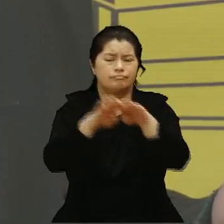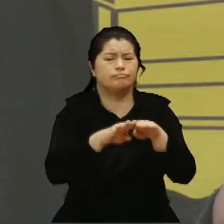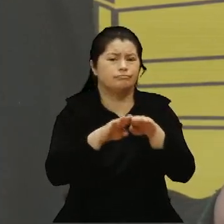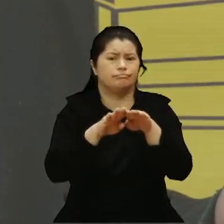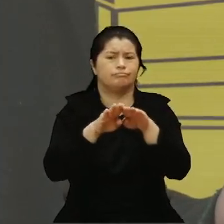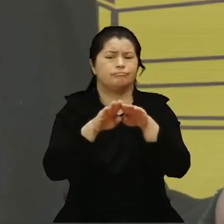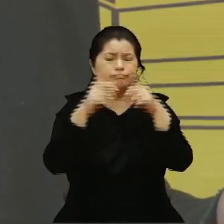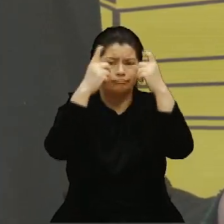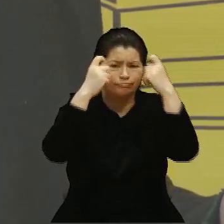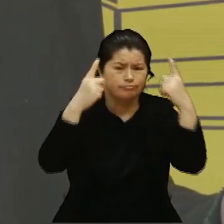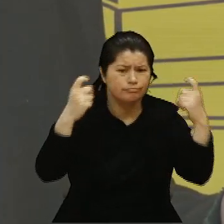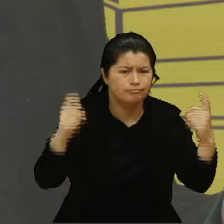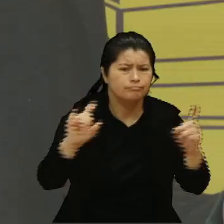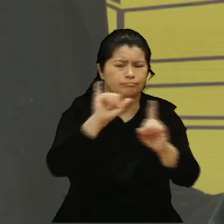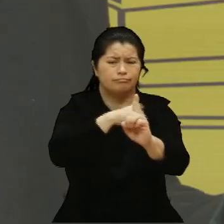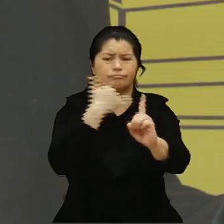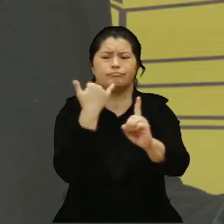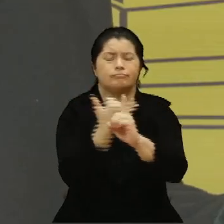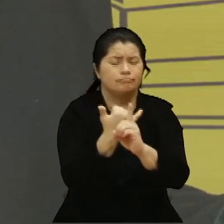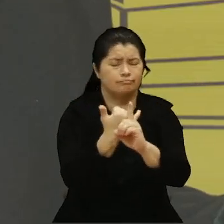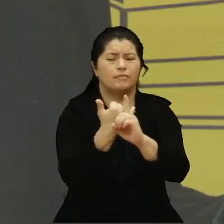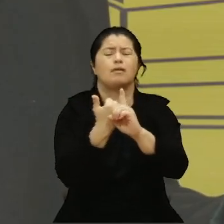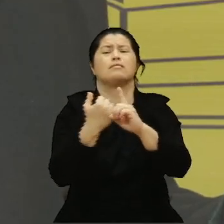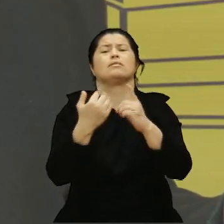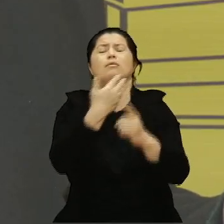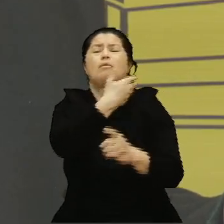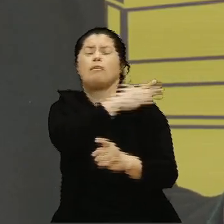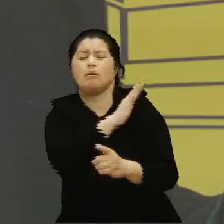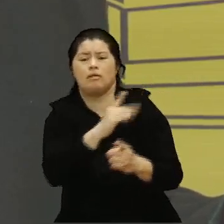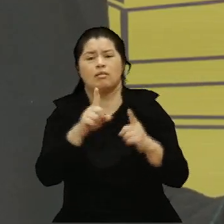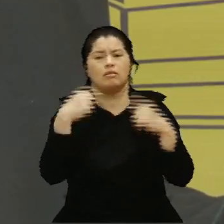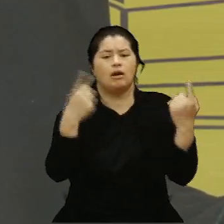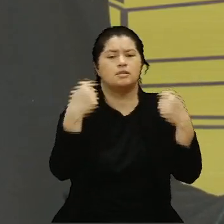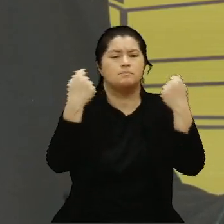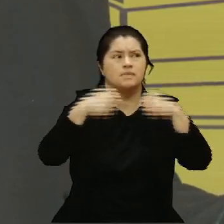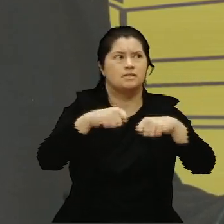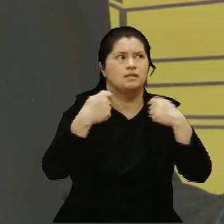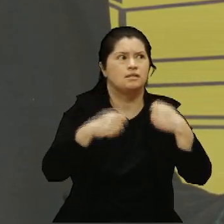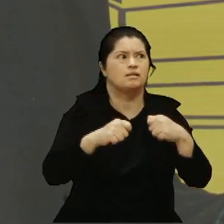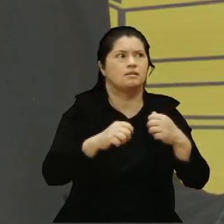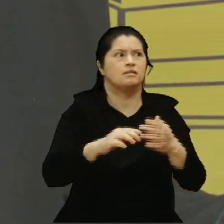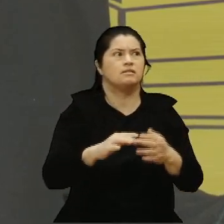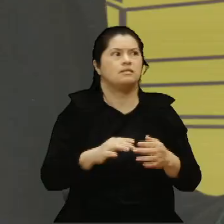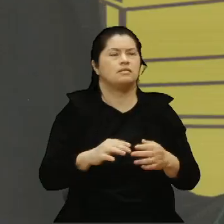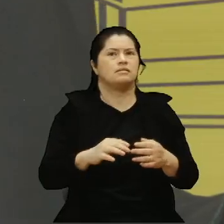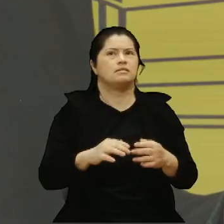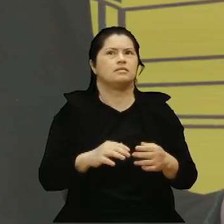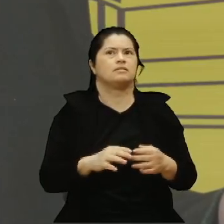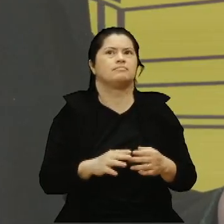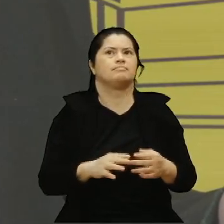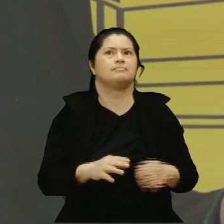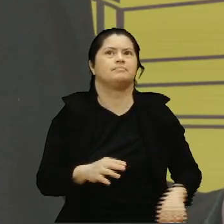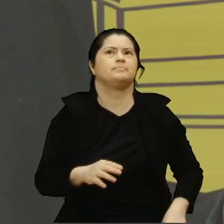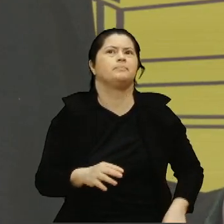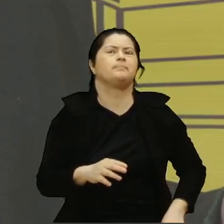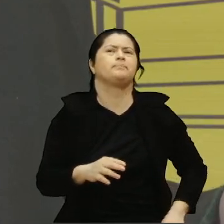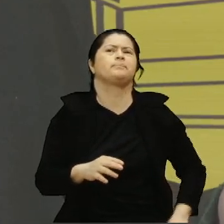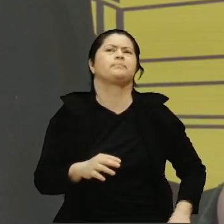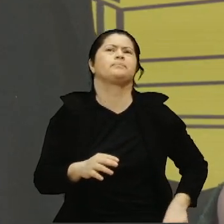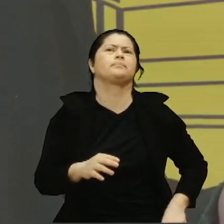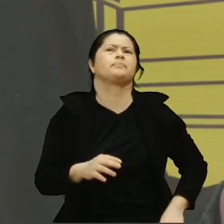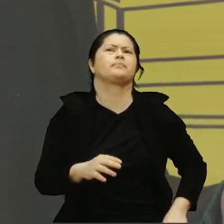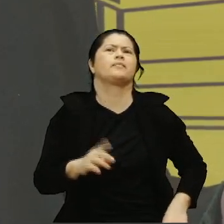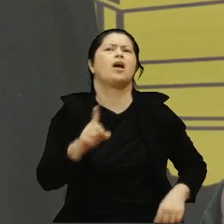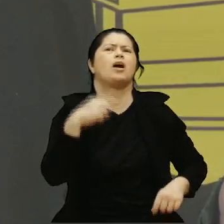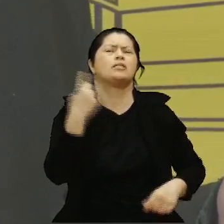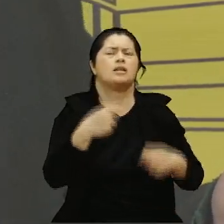violência, a discriminação, os preconceitos. Então, nós precisamos apressar essa luta e fazer com que as conquistas sejam